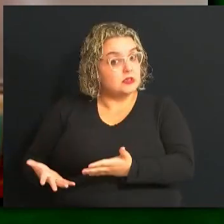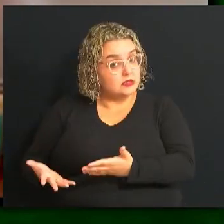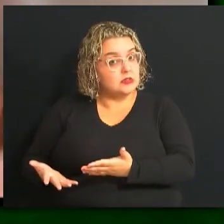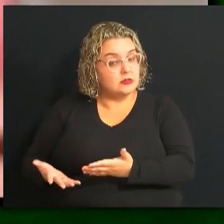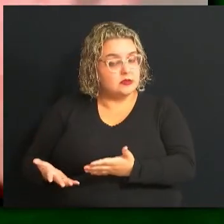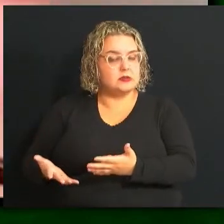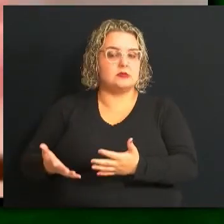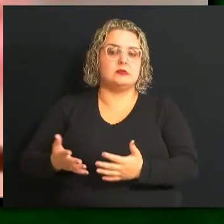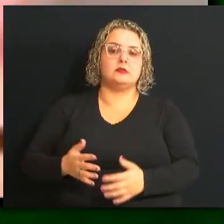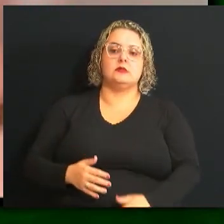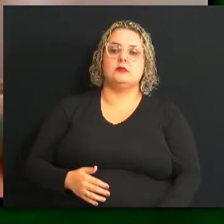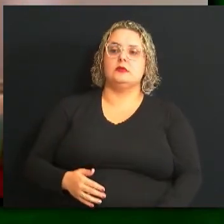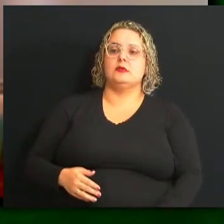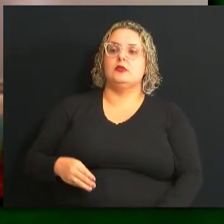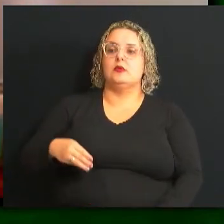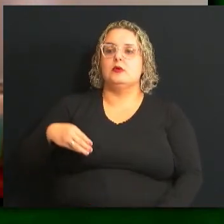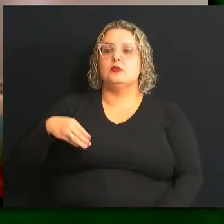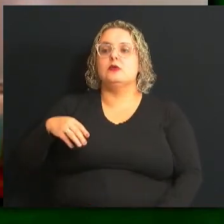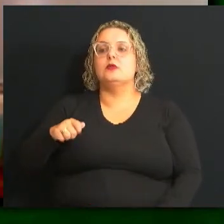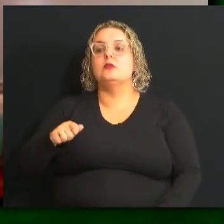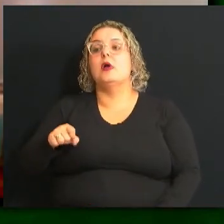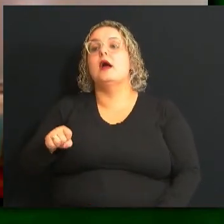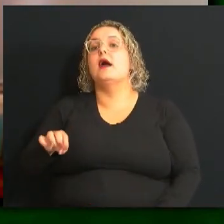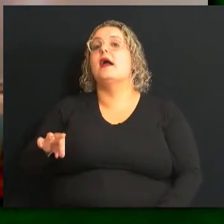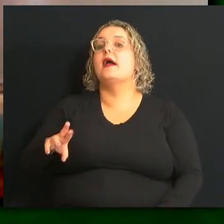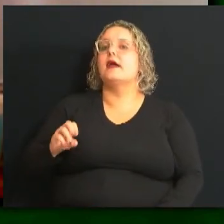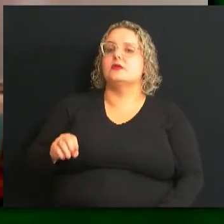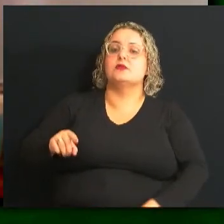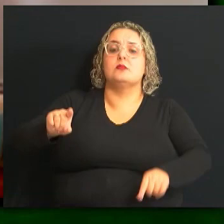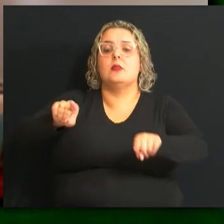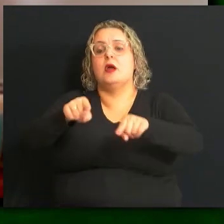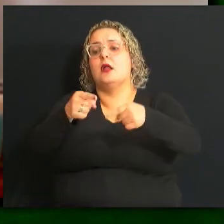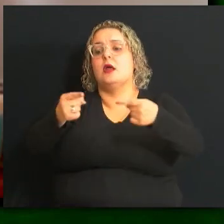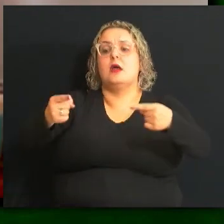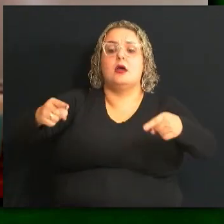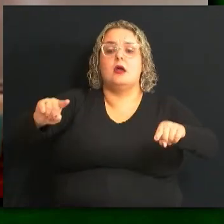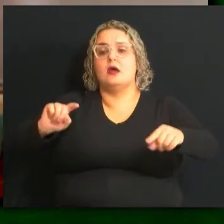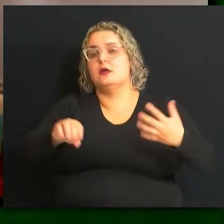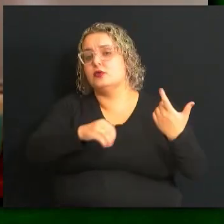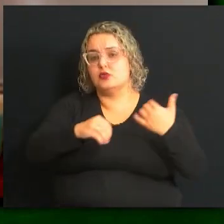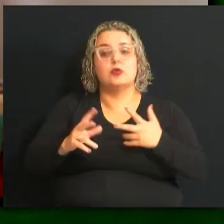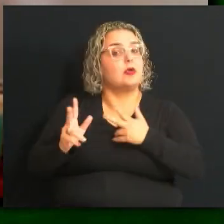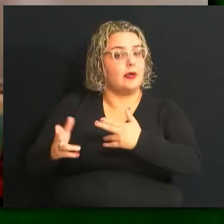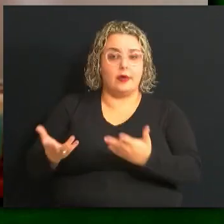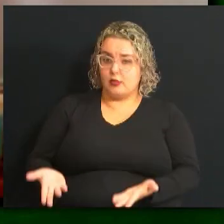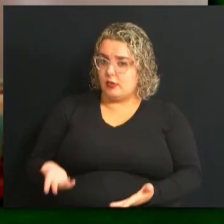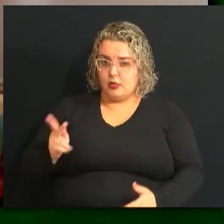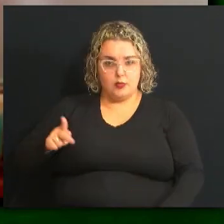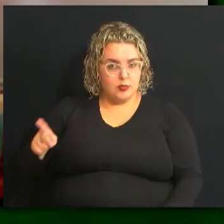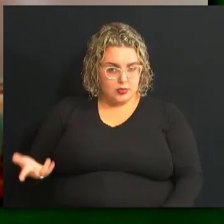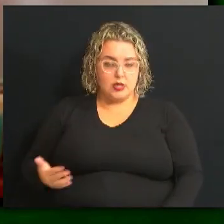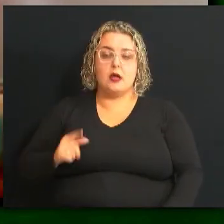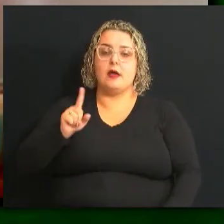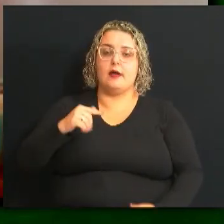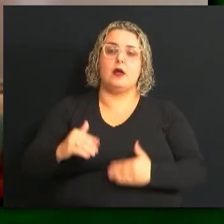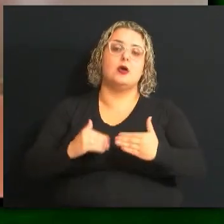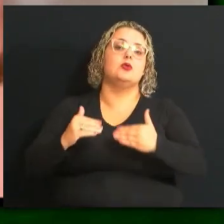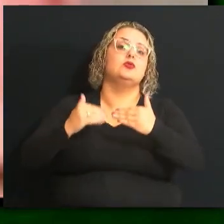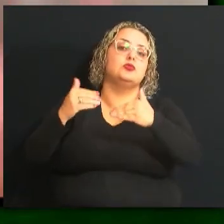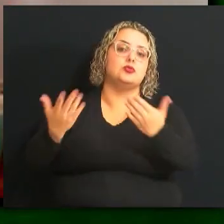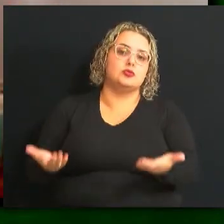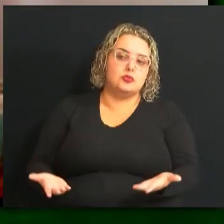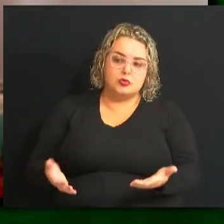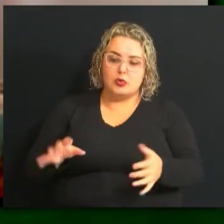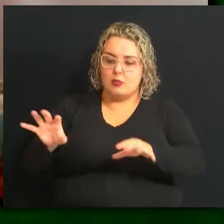os maestros ali da sinfonia da sua sala de aula, que com certeza é construído ali por um mosaico